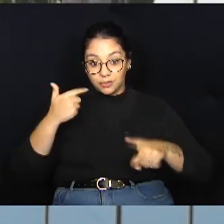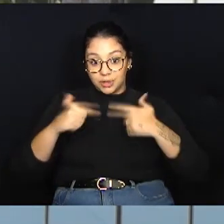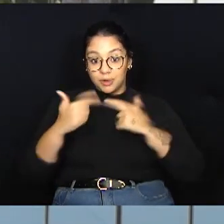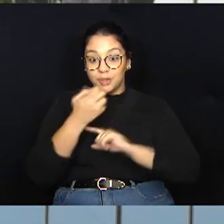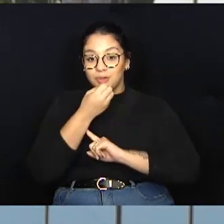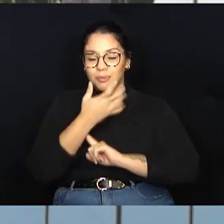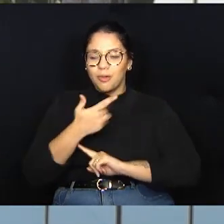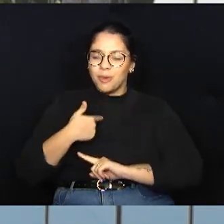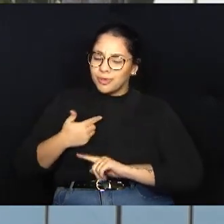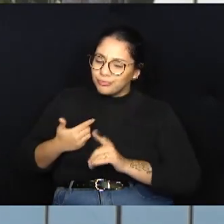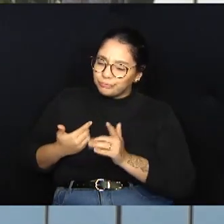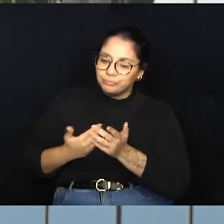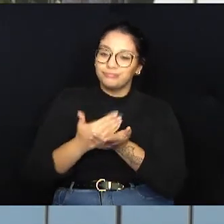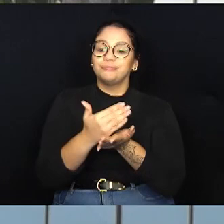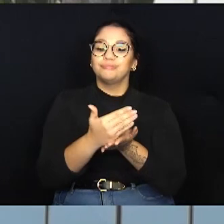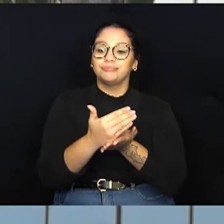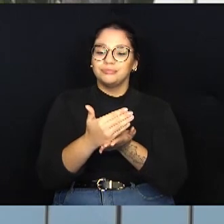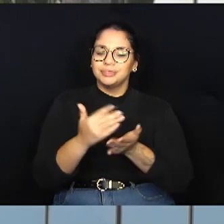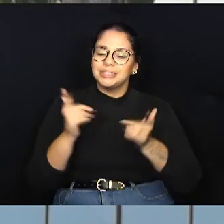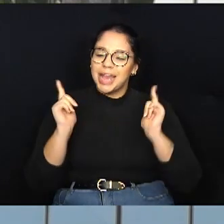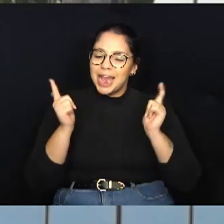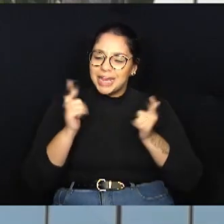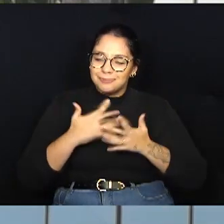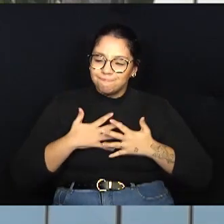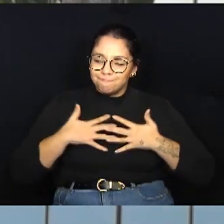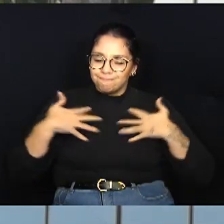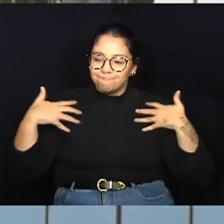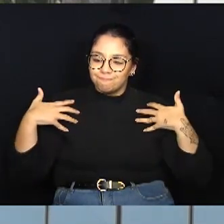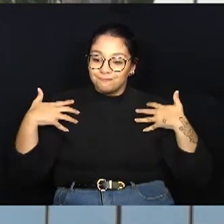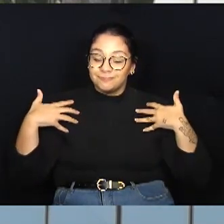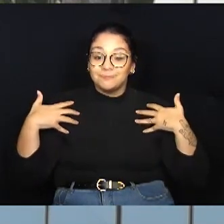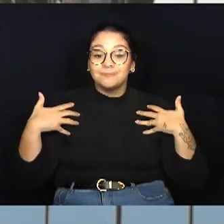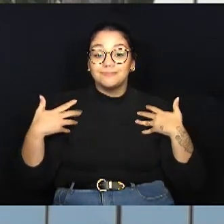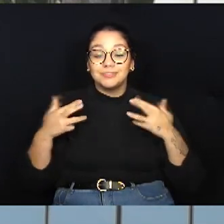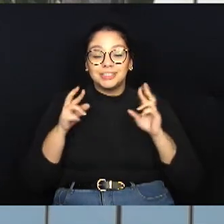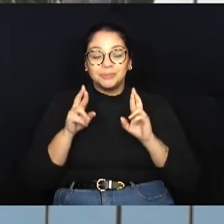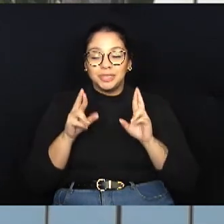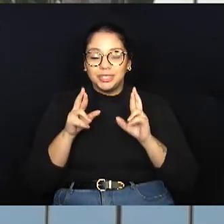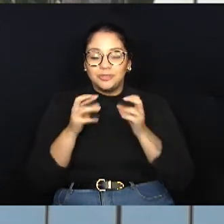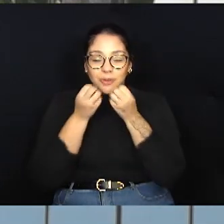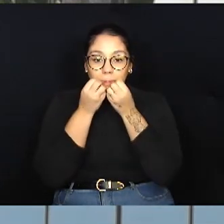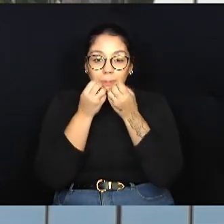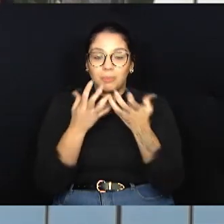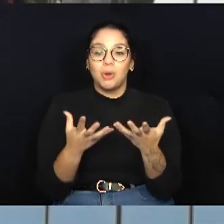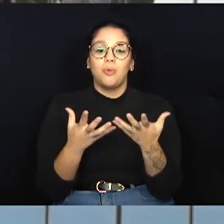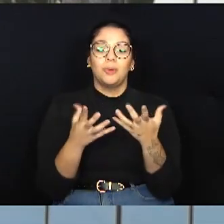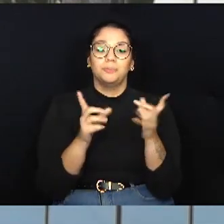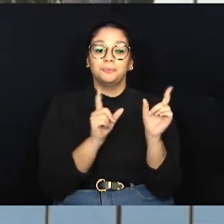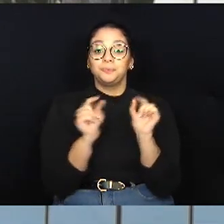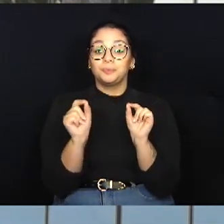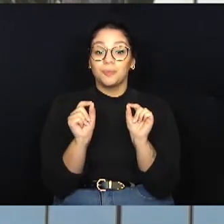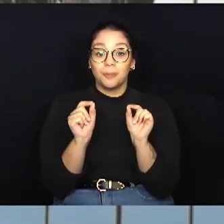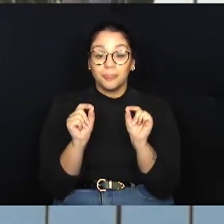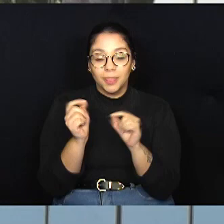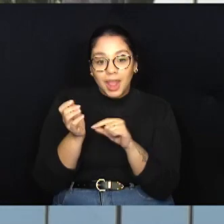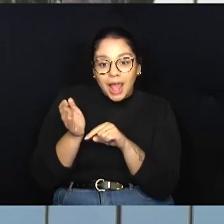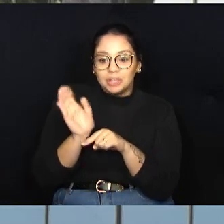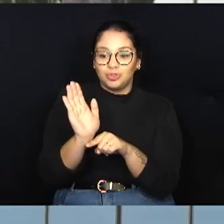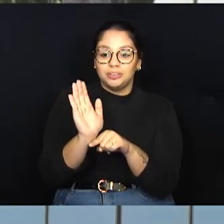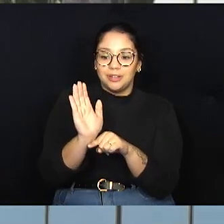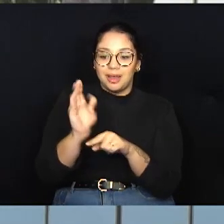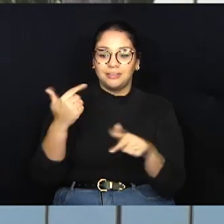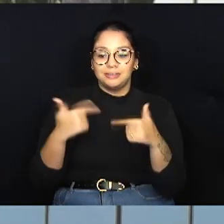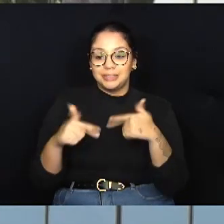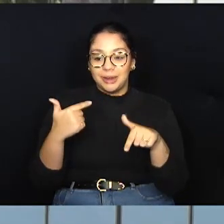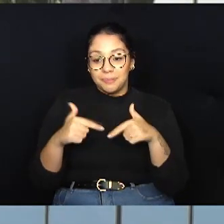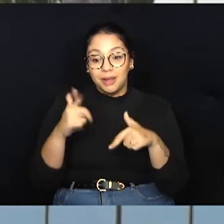com muito ânimo, com uma boa expectativa de ajudar esse trabalho que